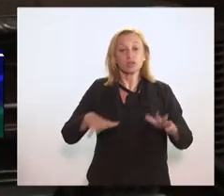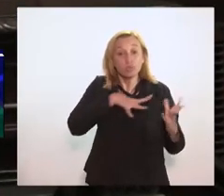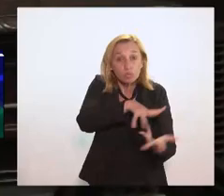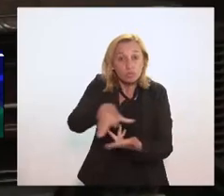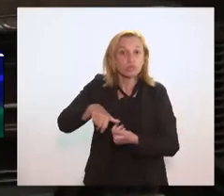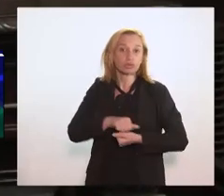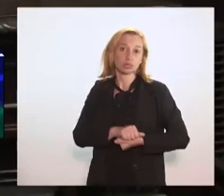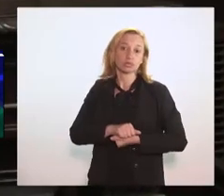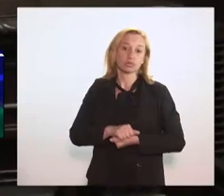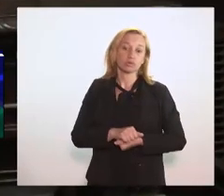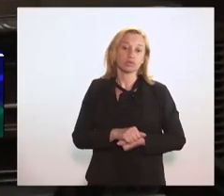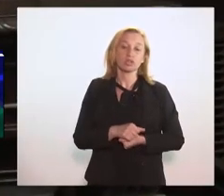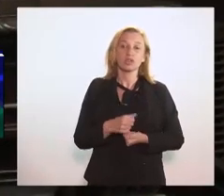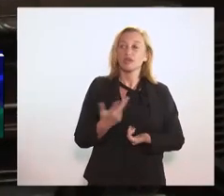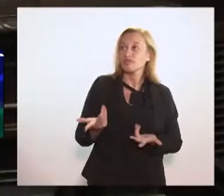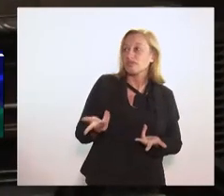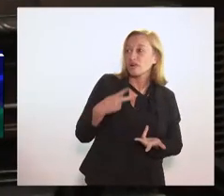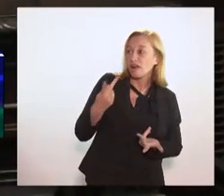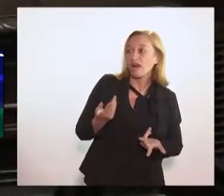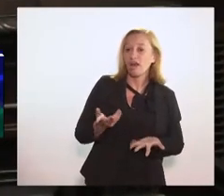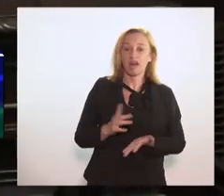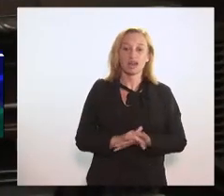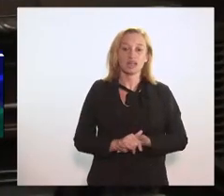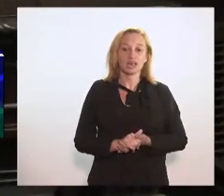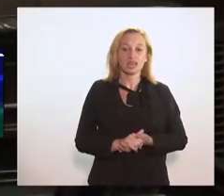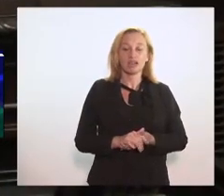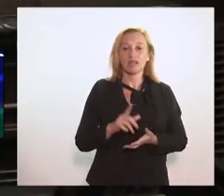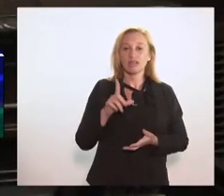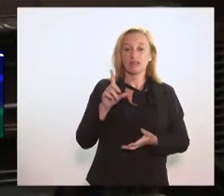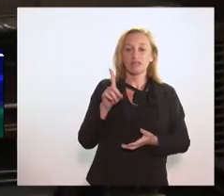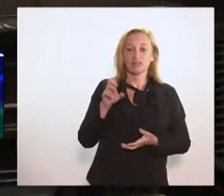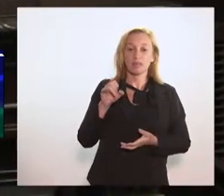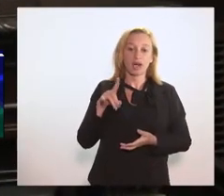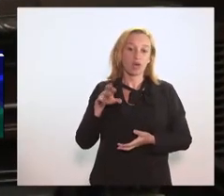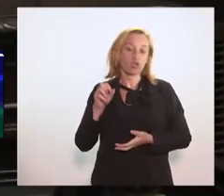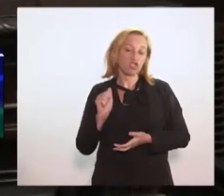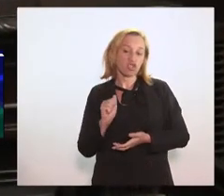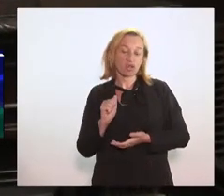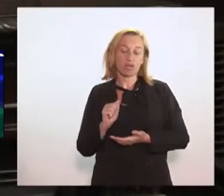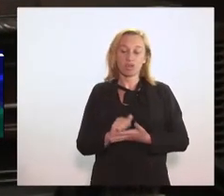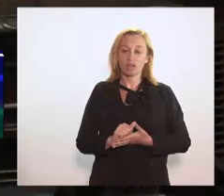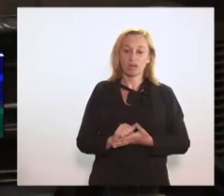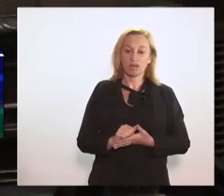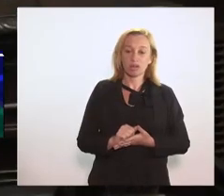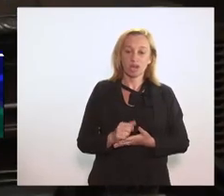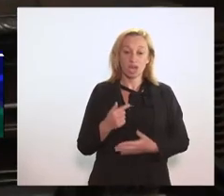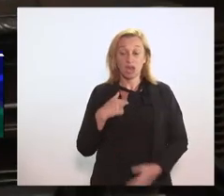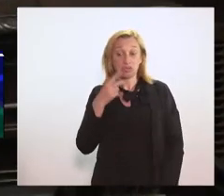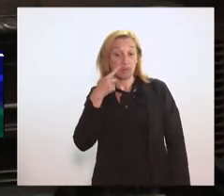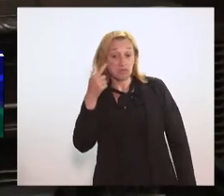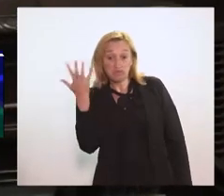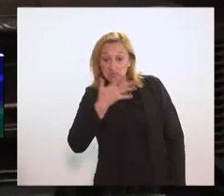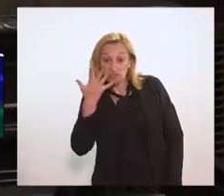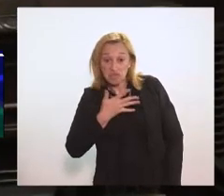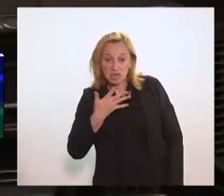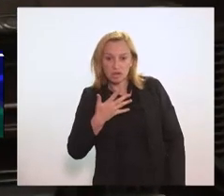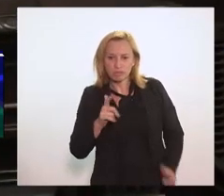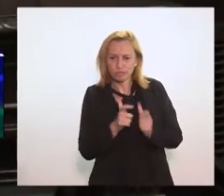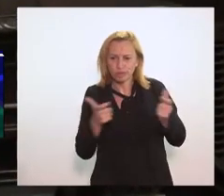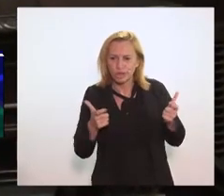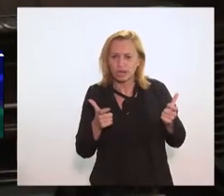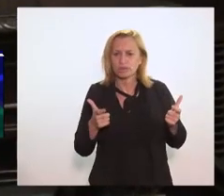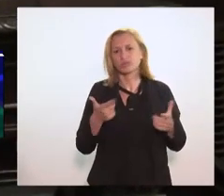não me venham com essa demagogia que até então eu não presenciava de uma maneira tão intensa quanto